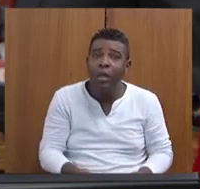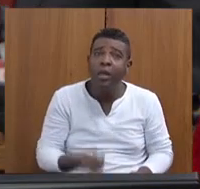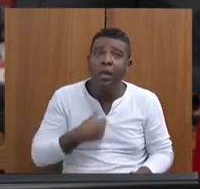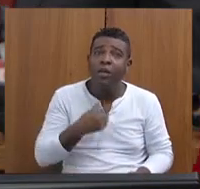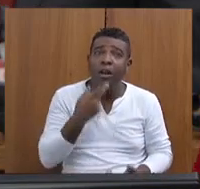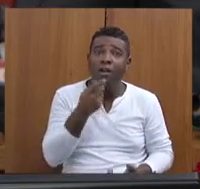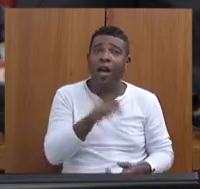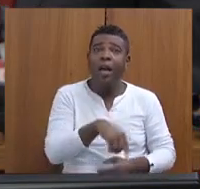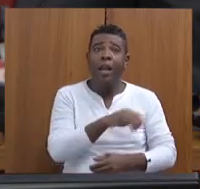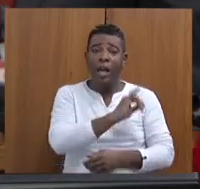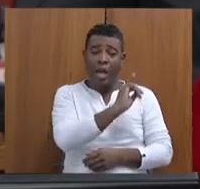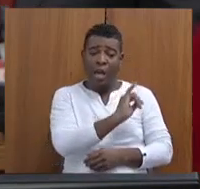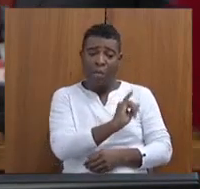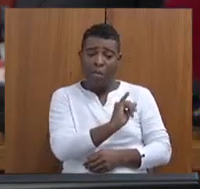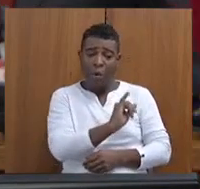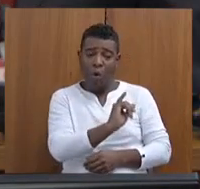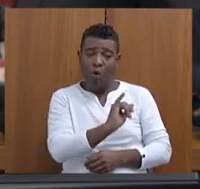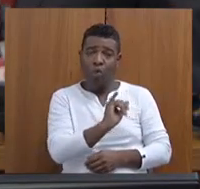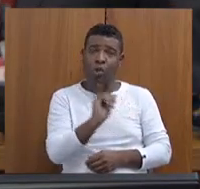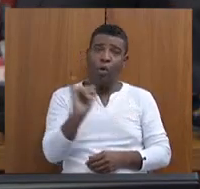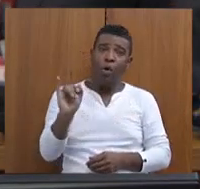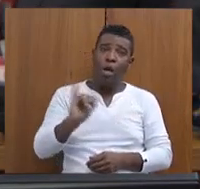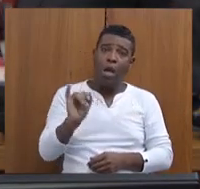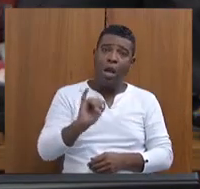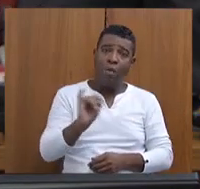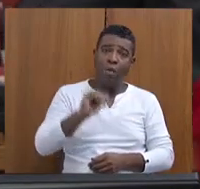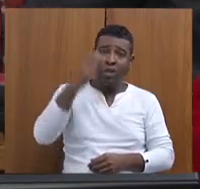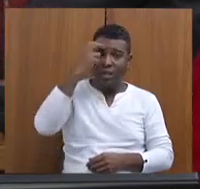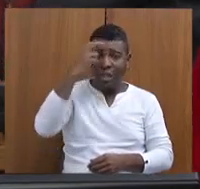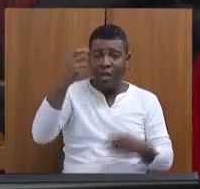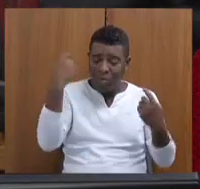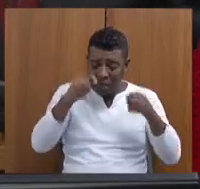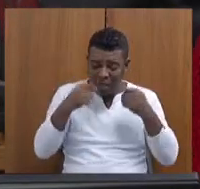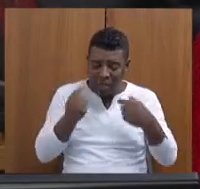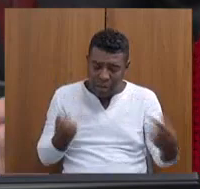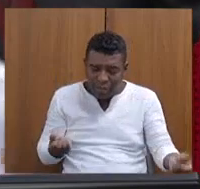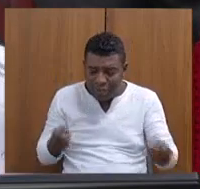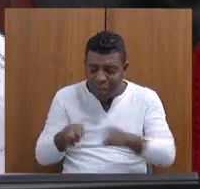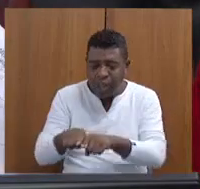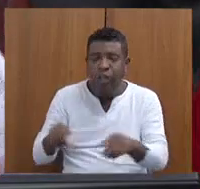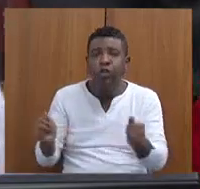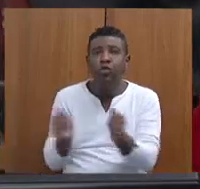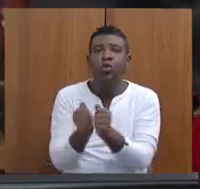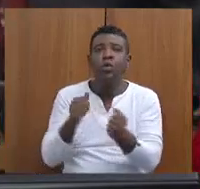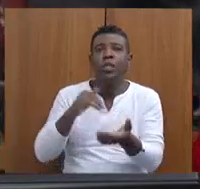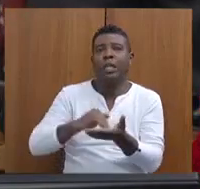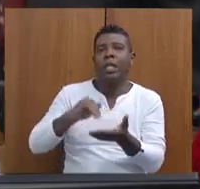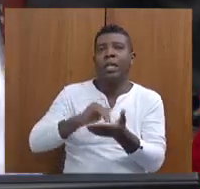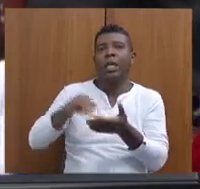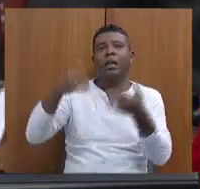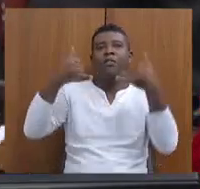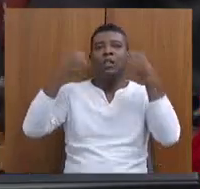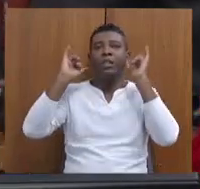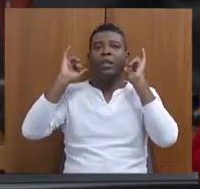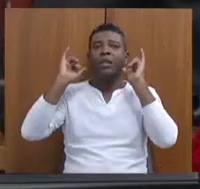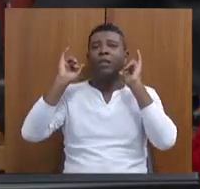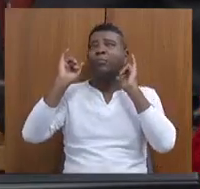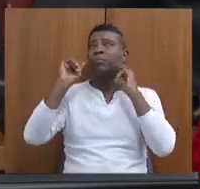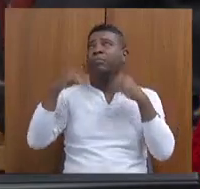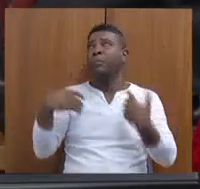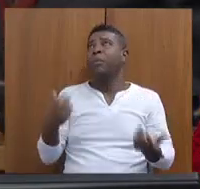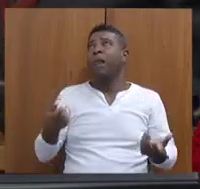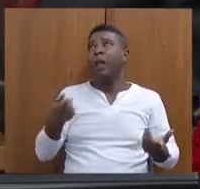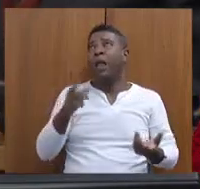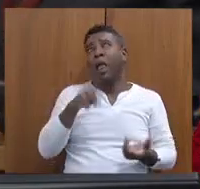imposto inteligente ele tem que ser feito em conjunto com a Secretaria da Fazenda fim secretário